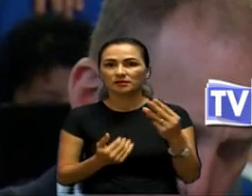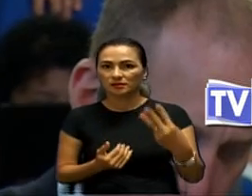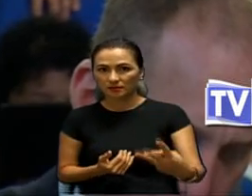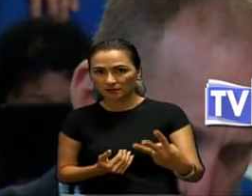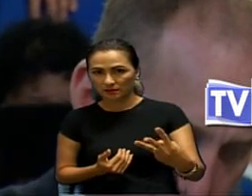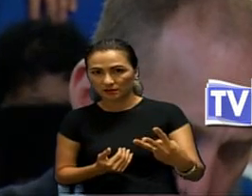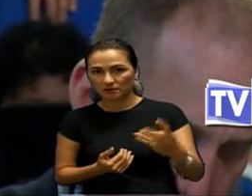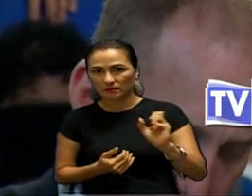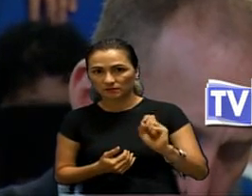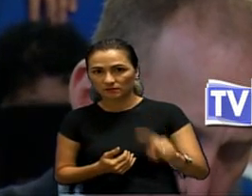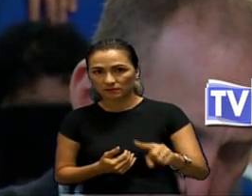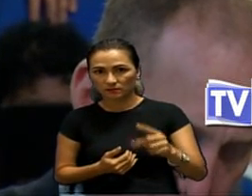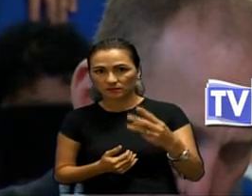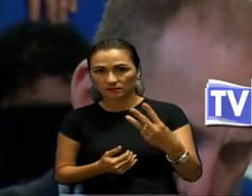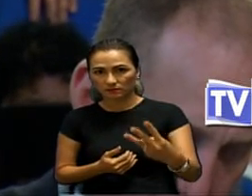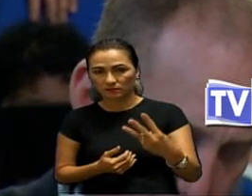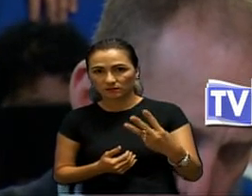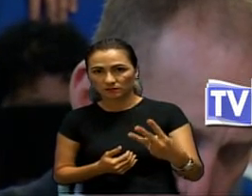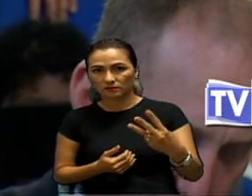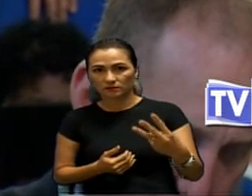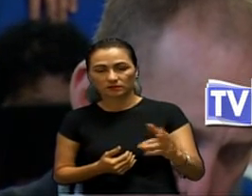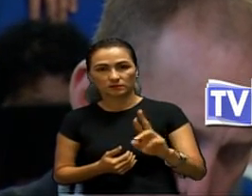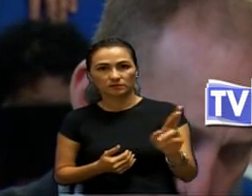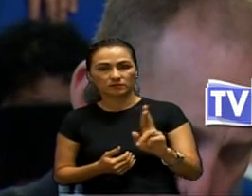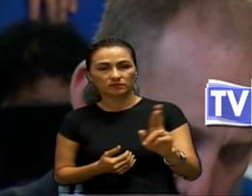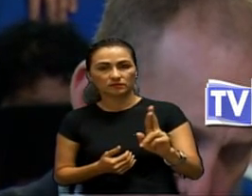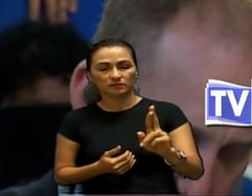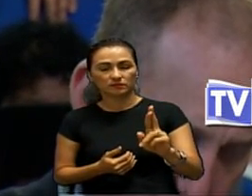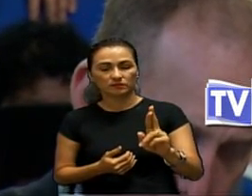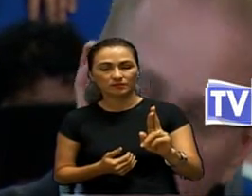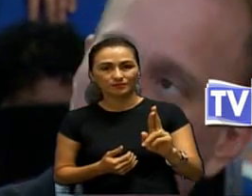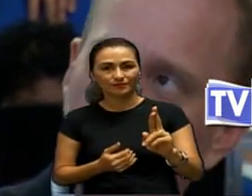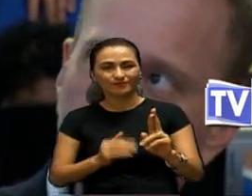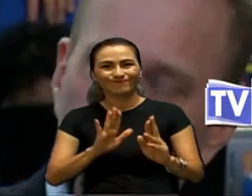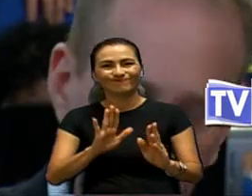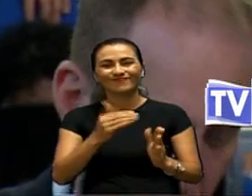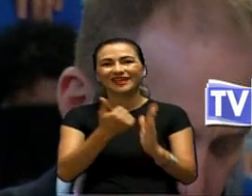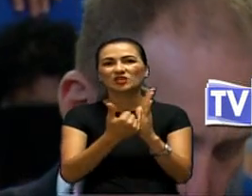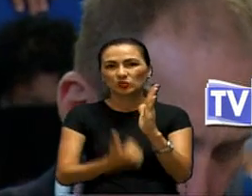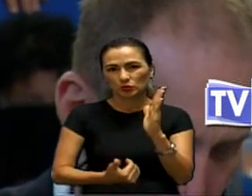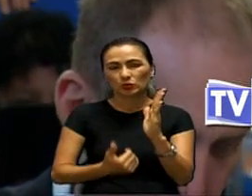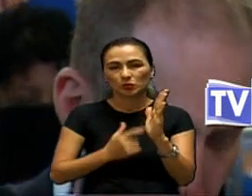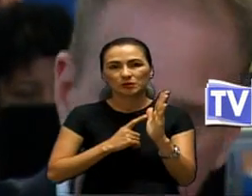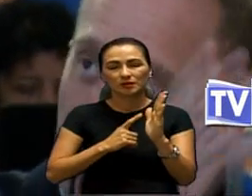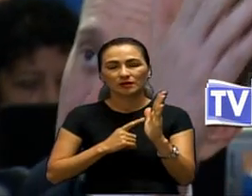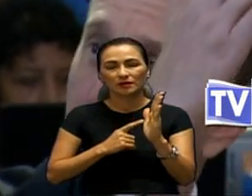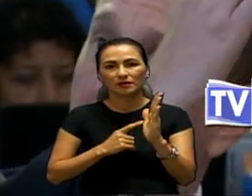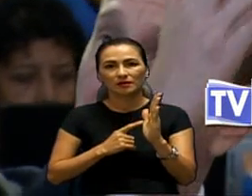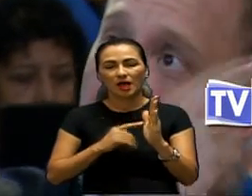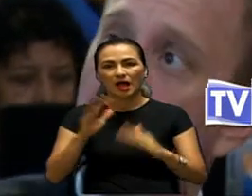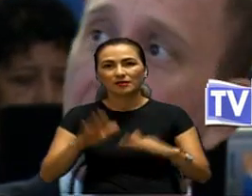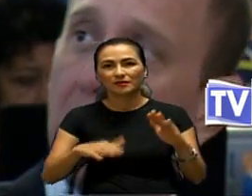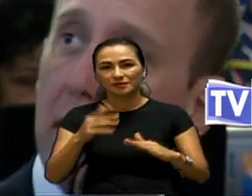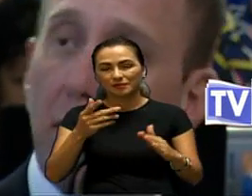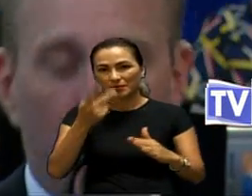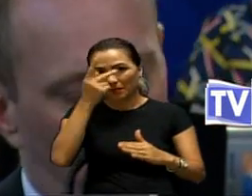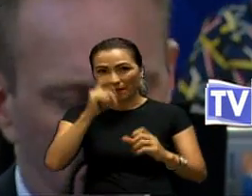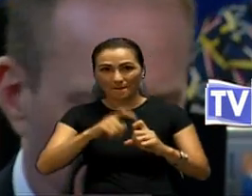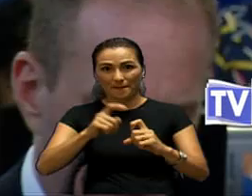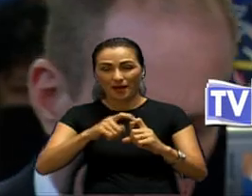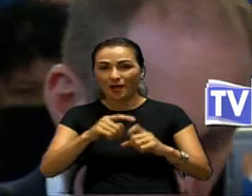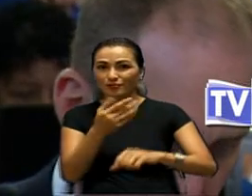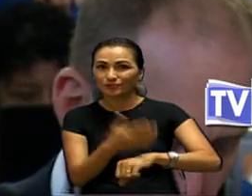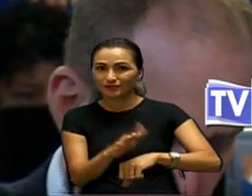3.333, Yara, é isso. Mas até pouco tempo era 2.900, é que tem o desconto, ainda o estagiário, o residente ainda